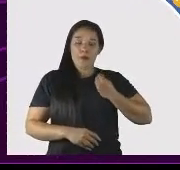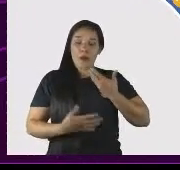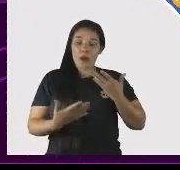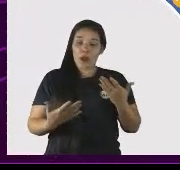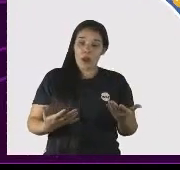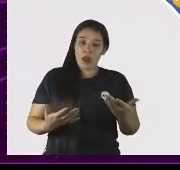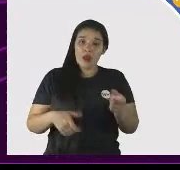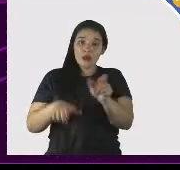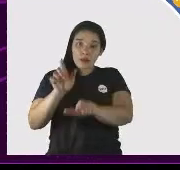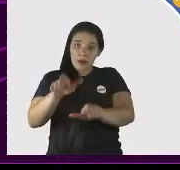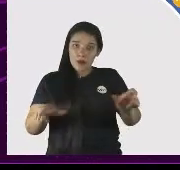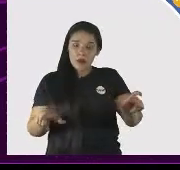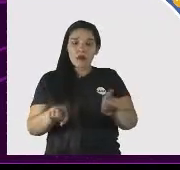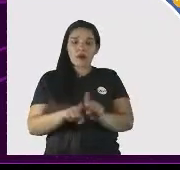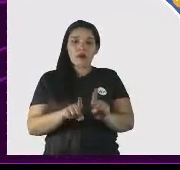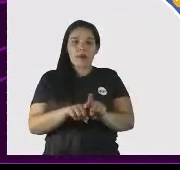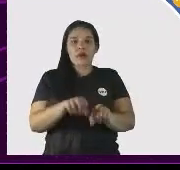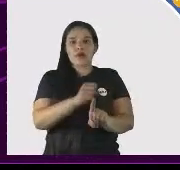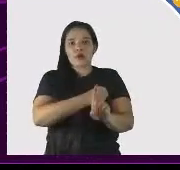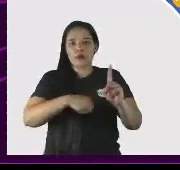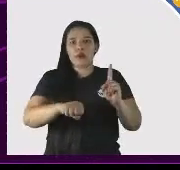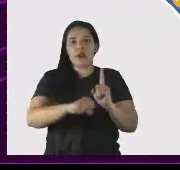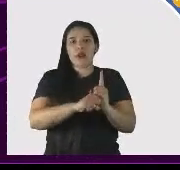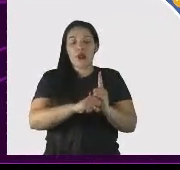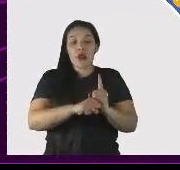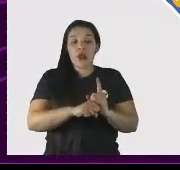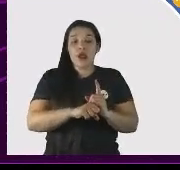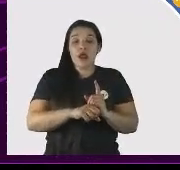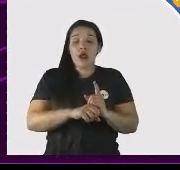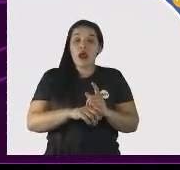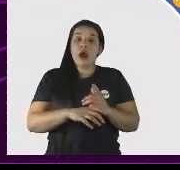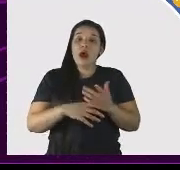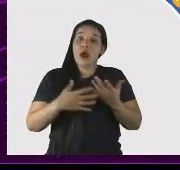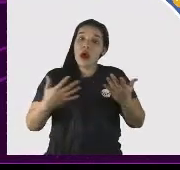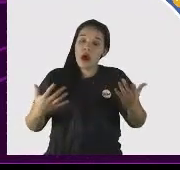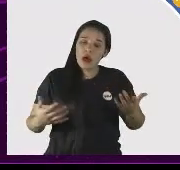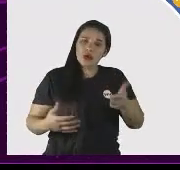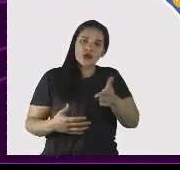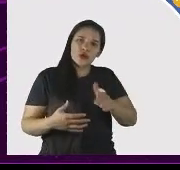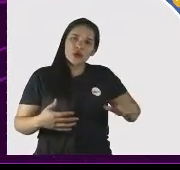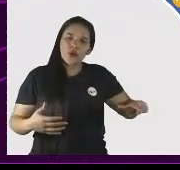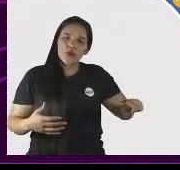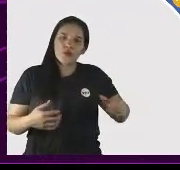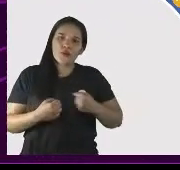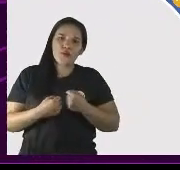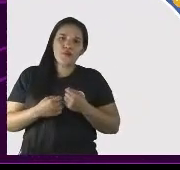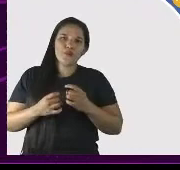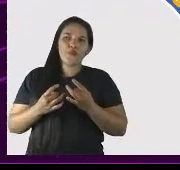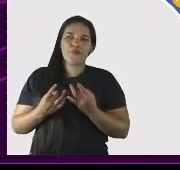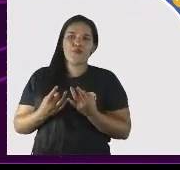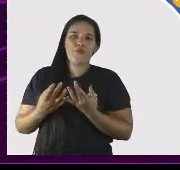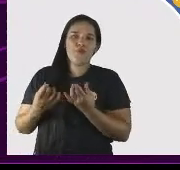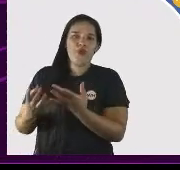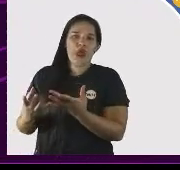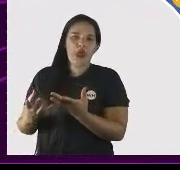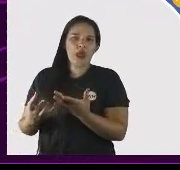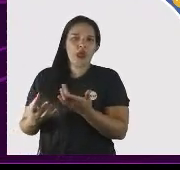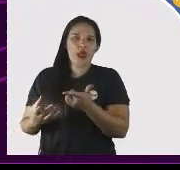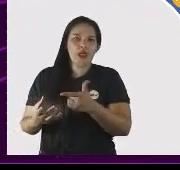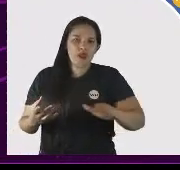população a o nosso mercado retomou a e agora a gente precisa